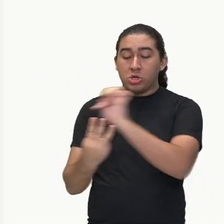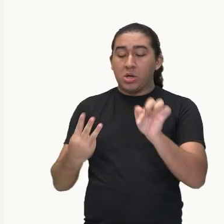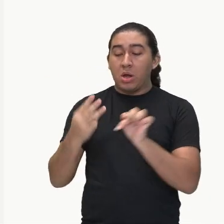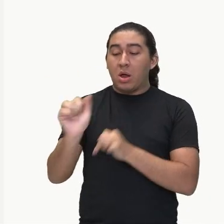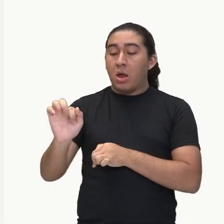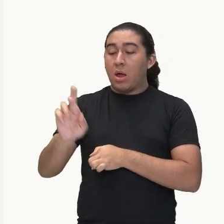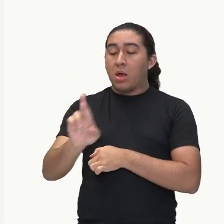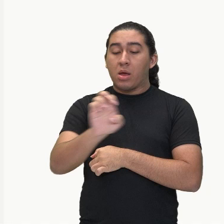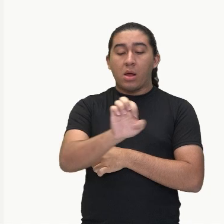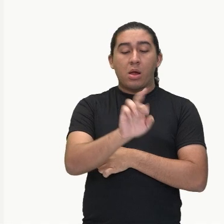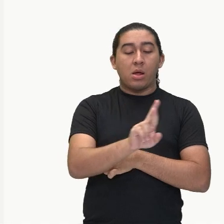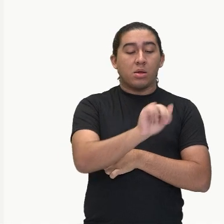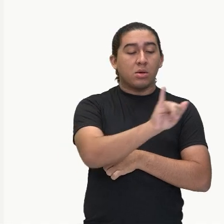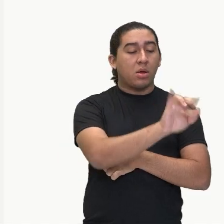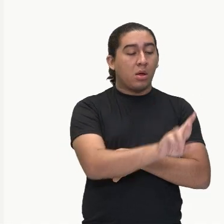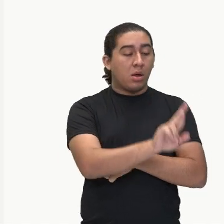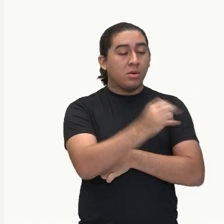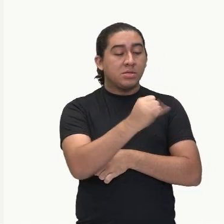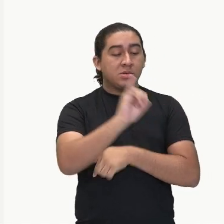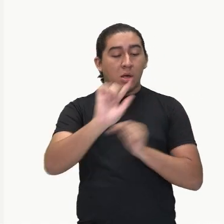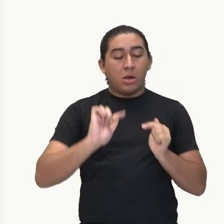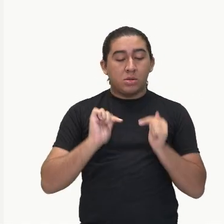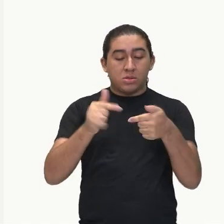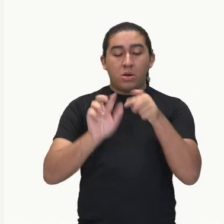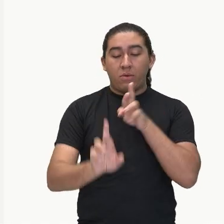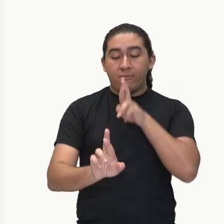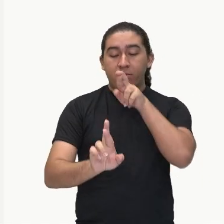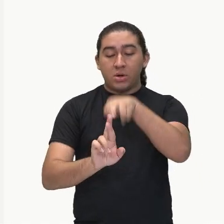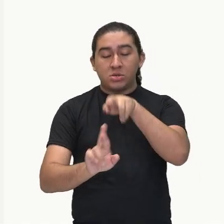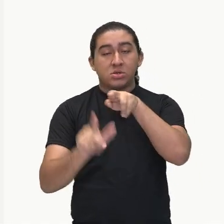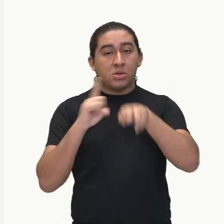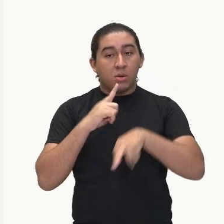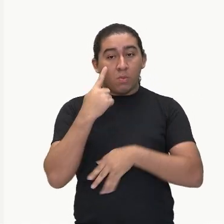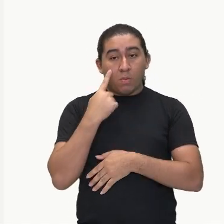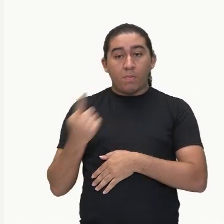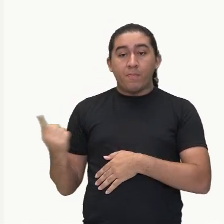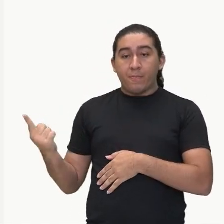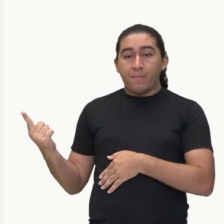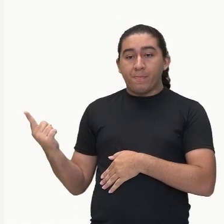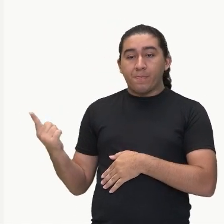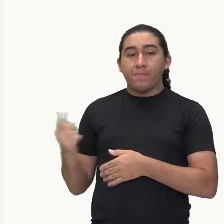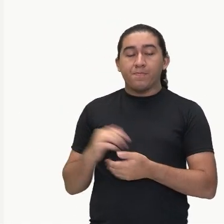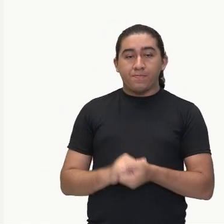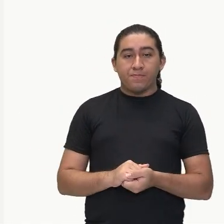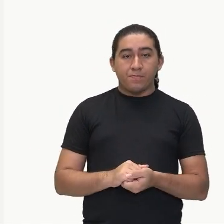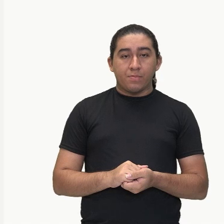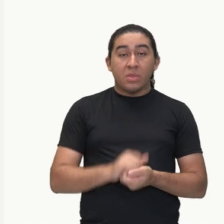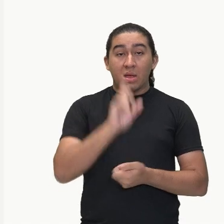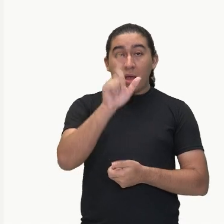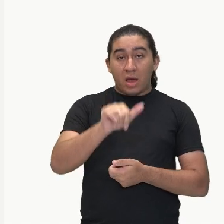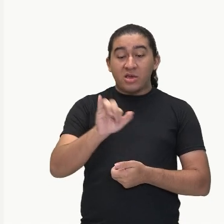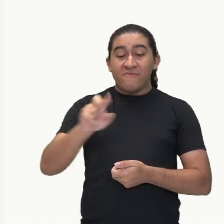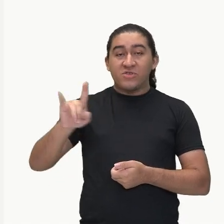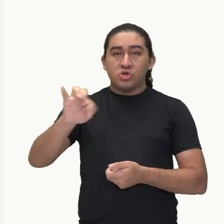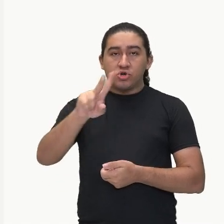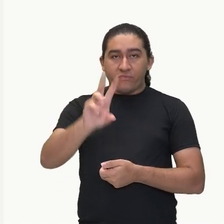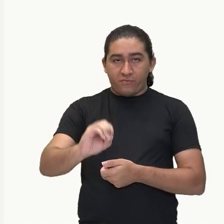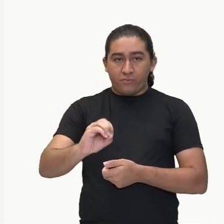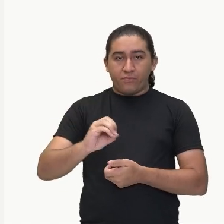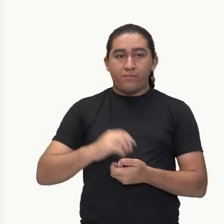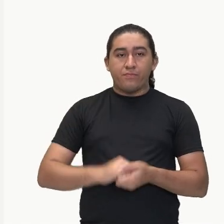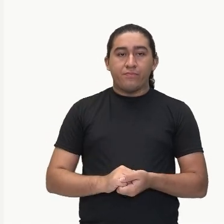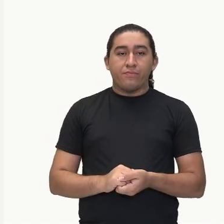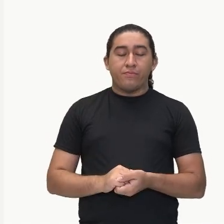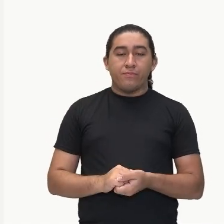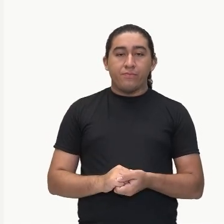palavras que dizem que é ação, que terminam em ar, ou ir, está no infinitivo, certo? Verbos